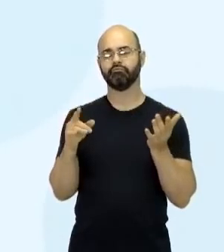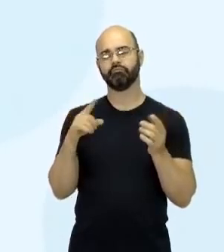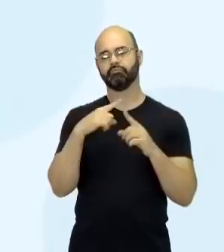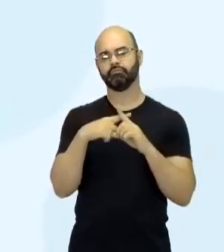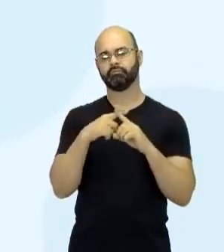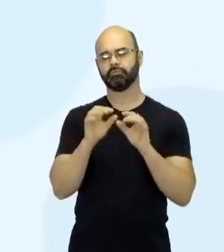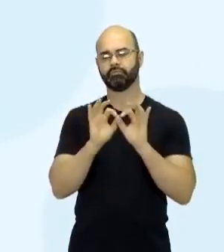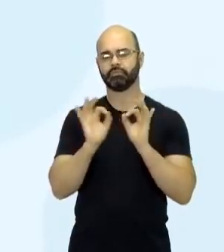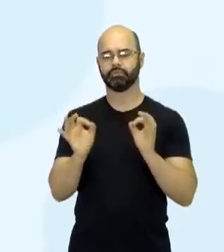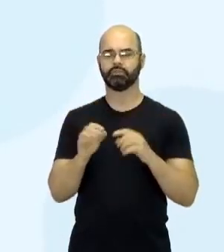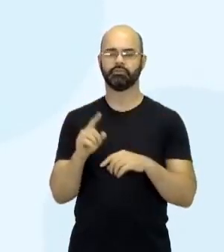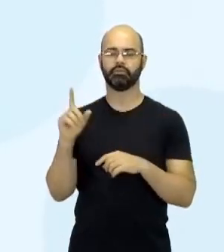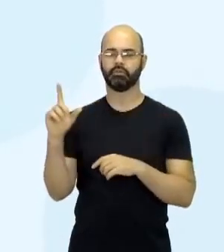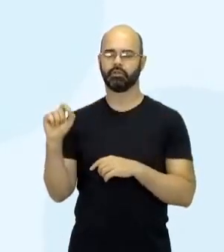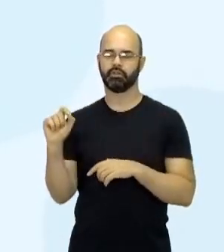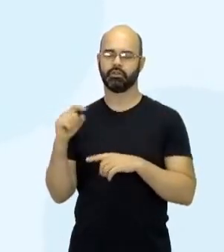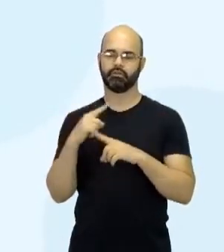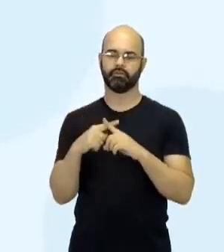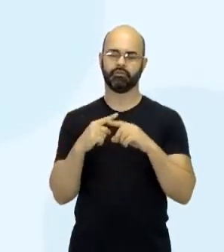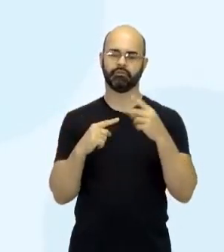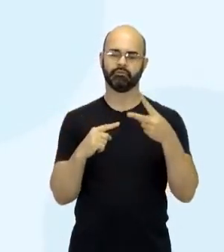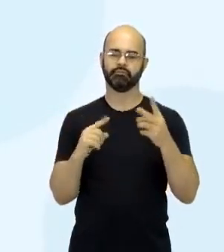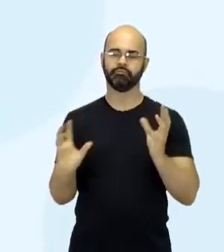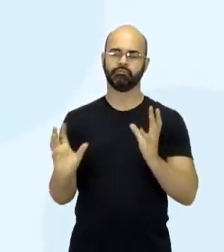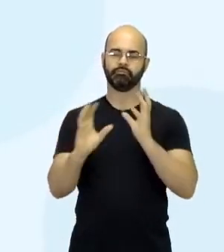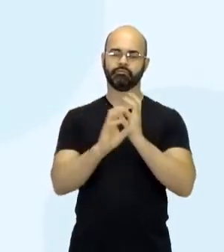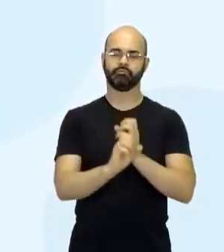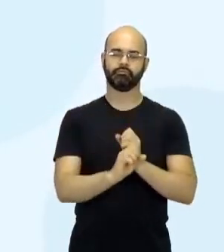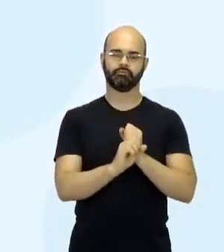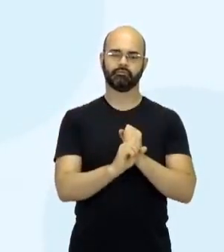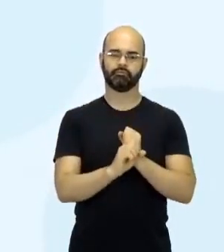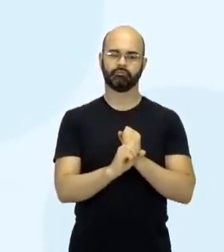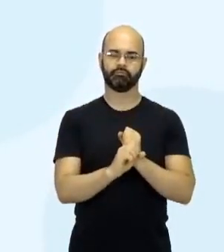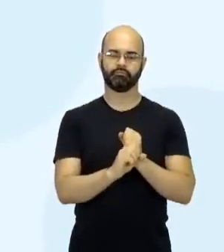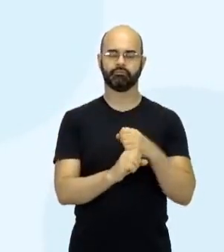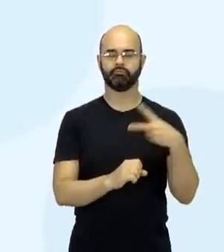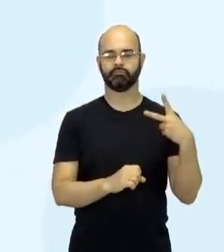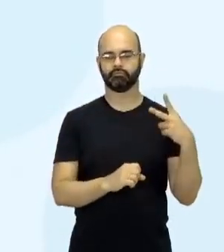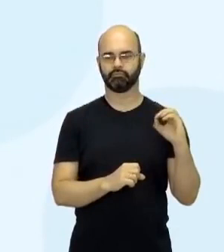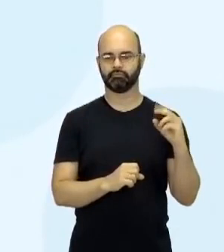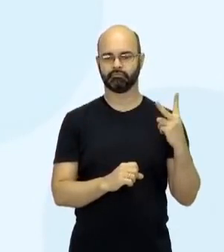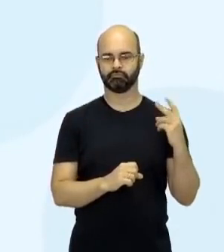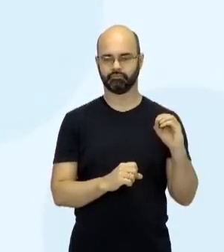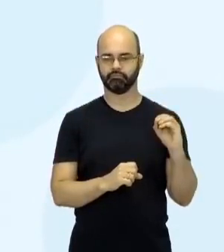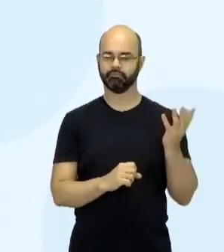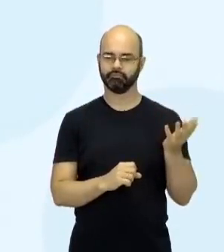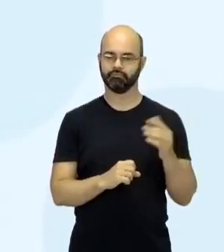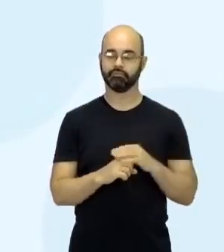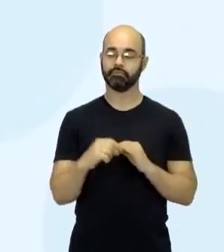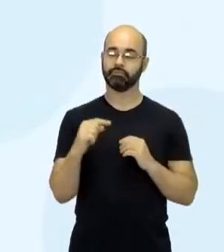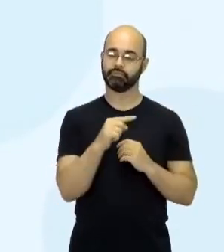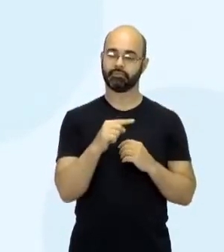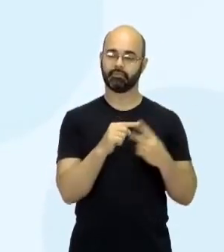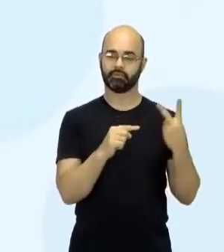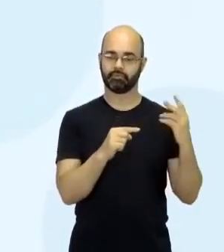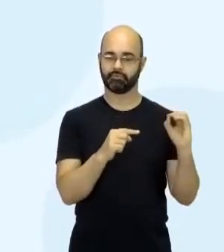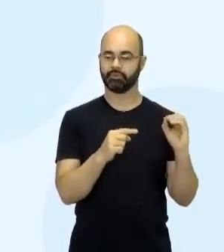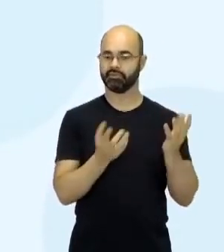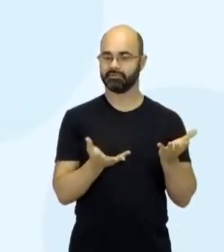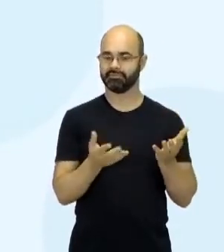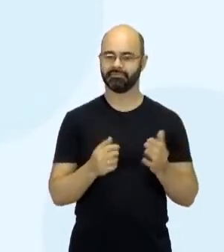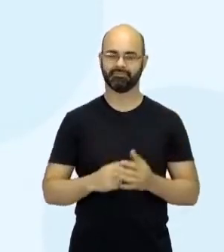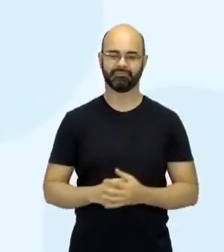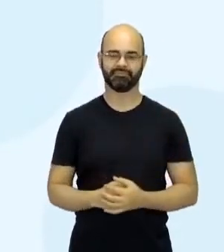Bem simples, né? 10 vezes 2, 20 negativo. Então, resolução aí é 20 negativo. O que eu vou